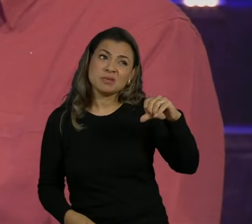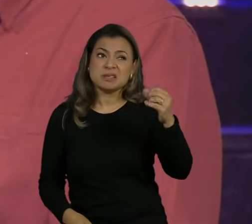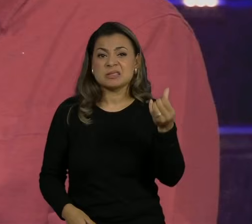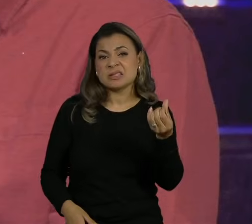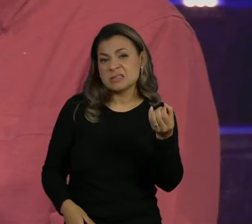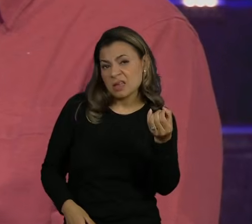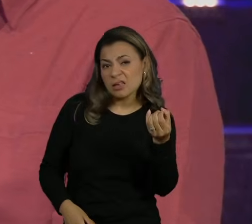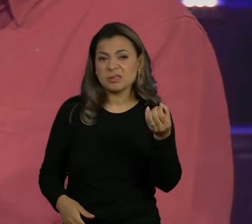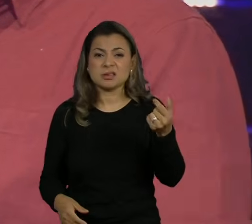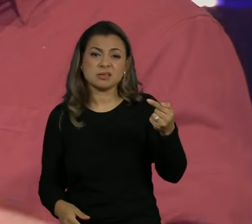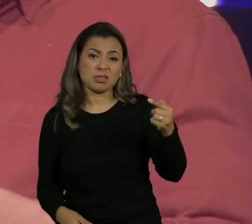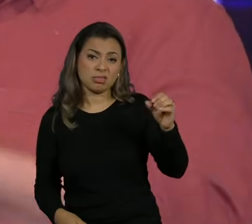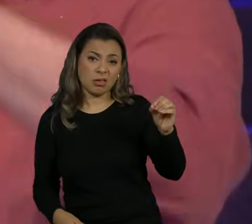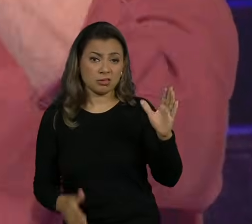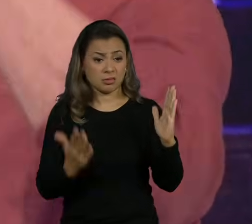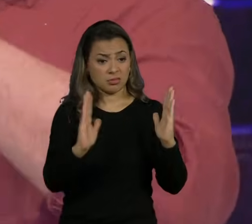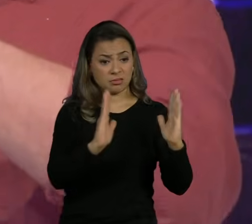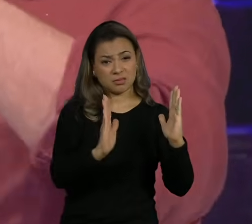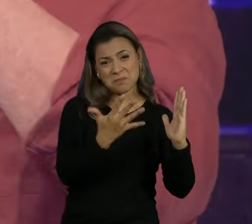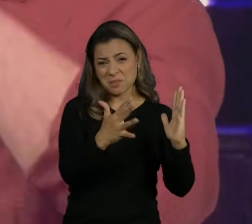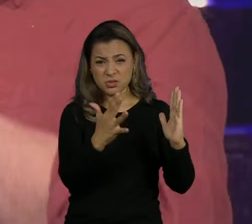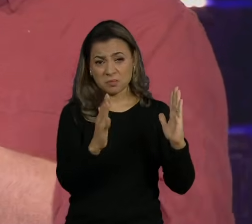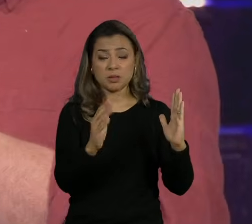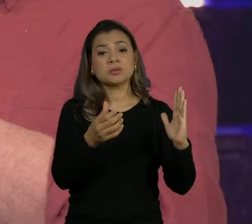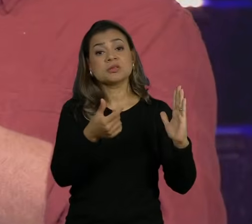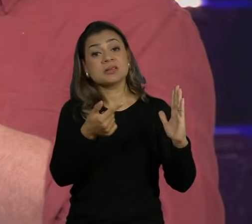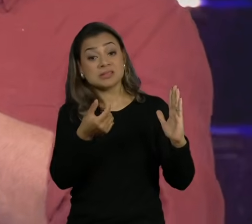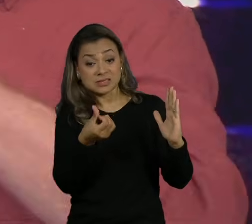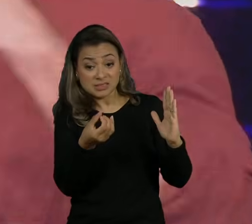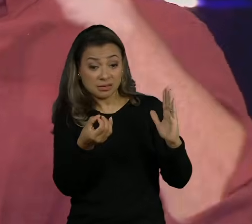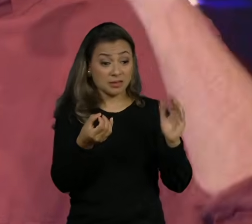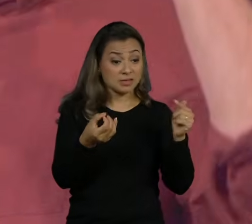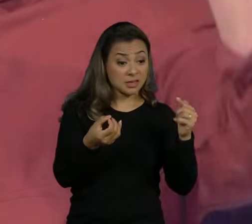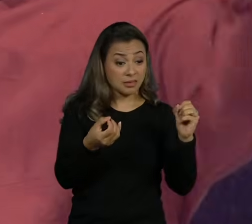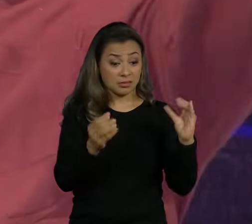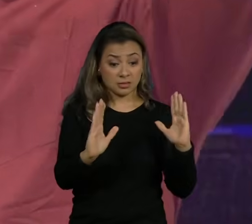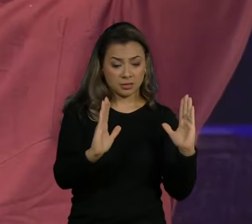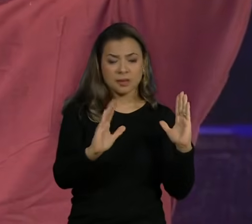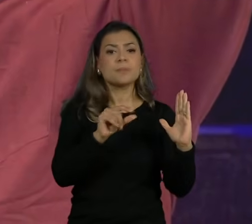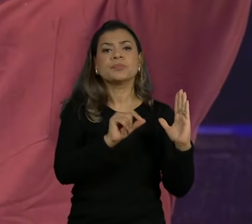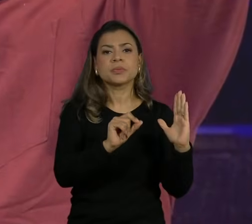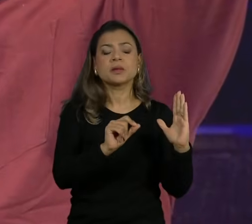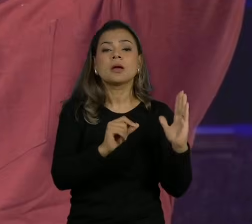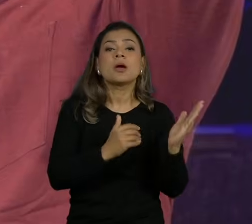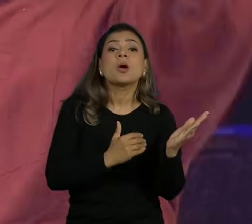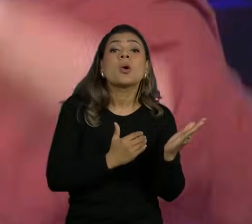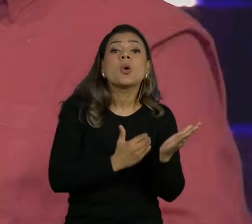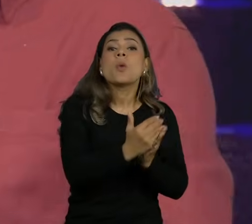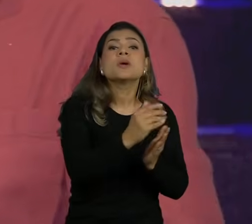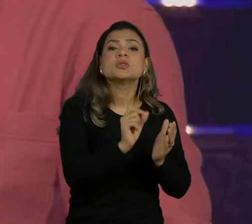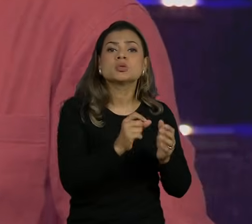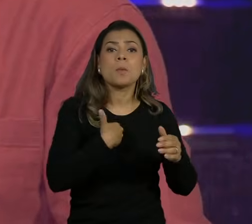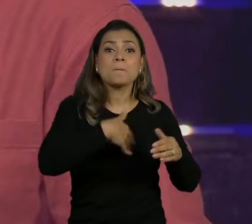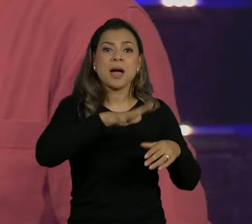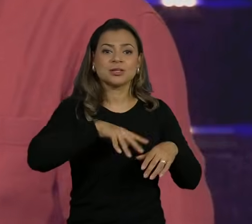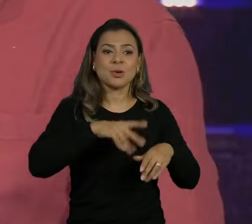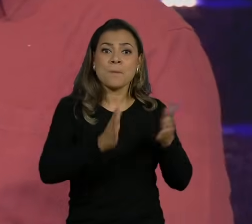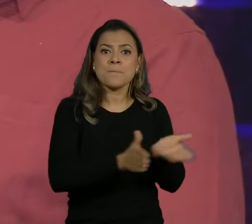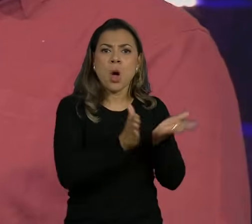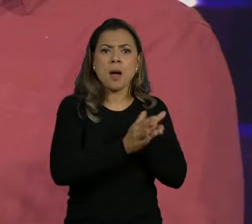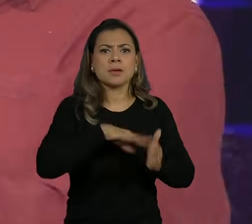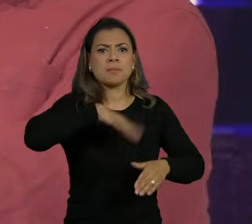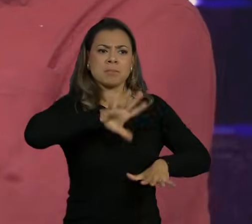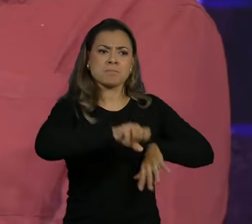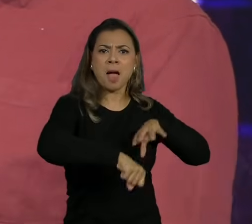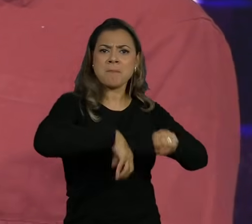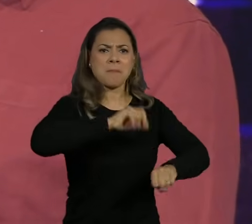1960, 70, etc., né? E traduzir em busca de lucro. Entende? Você diz agora que